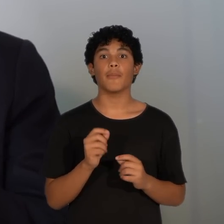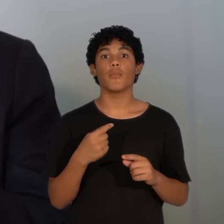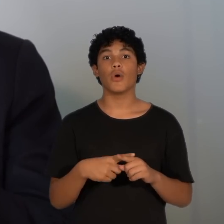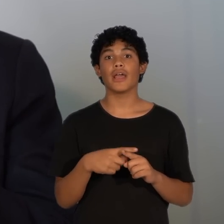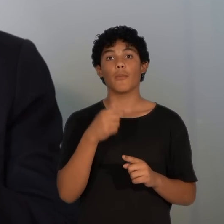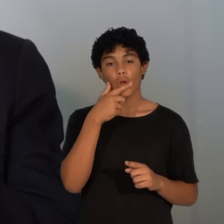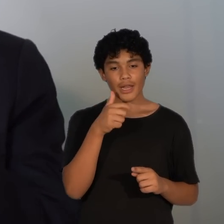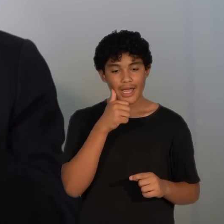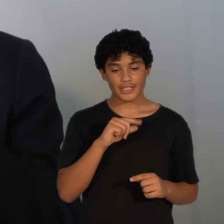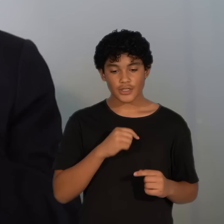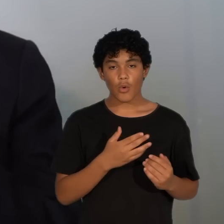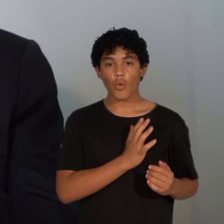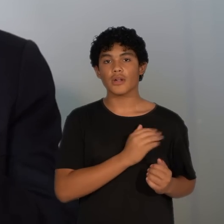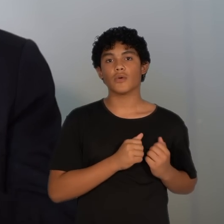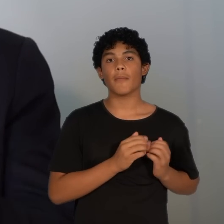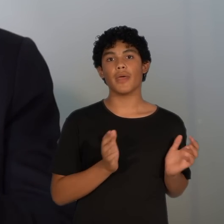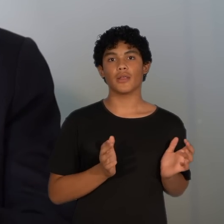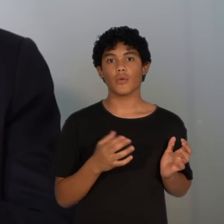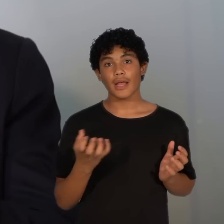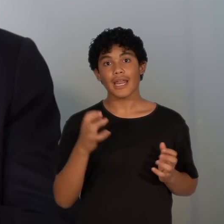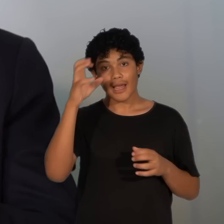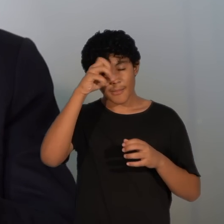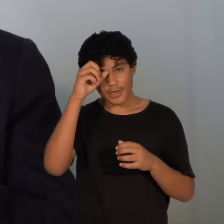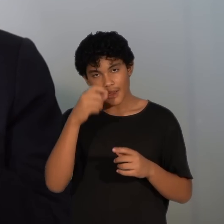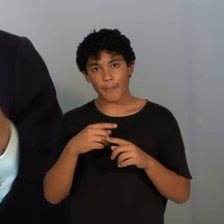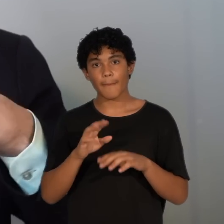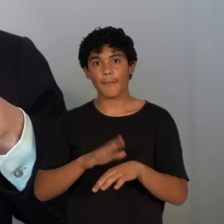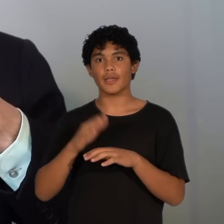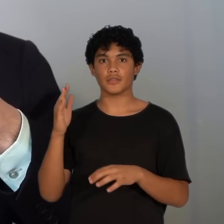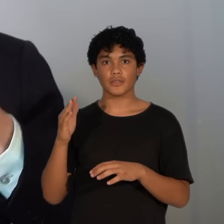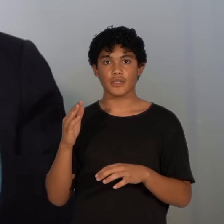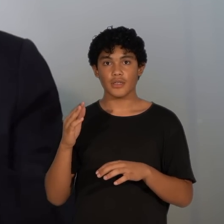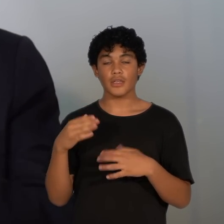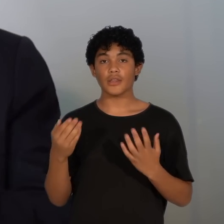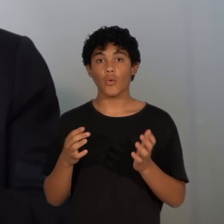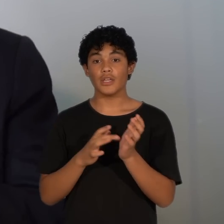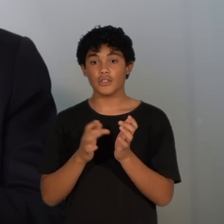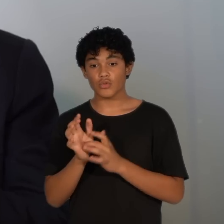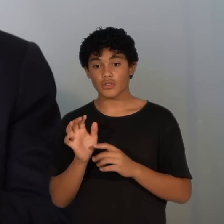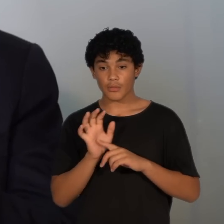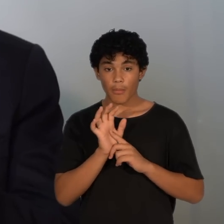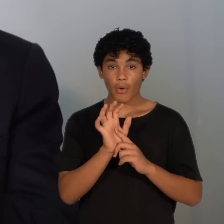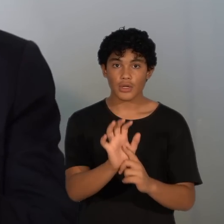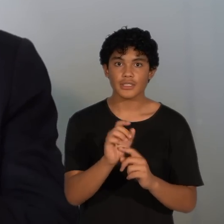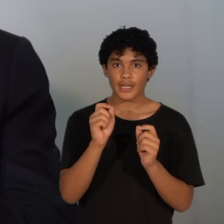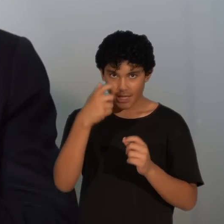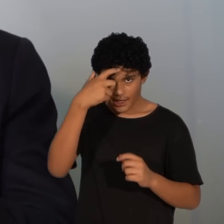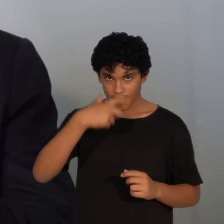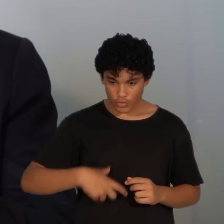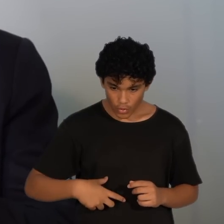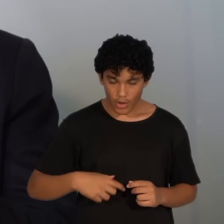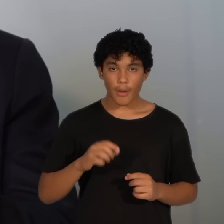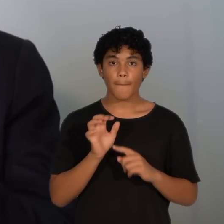o Messias, aquele diálogo entre eles, para fazer com que a mulher samaritana entendesse,